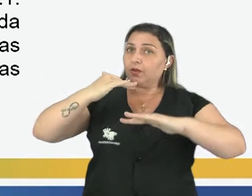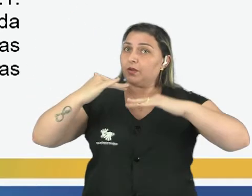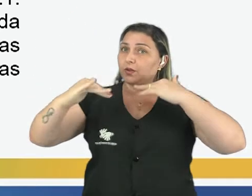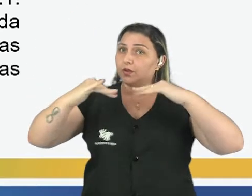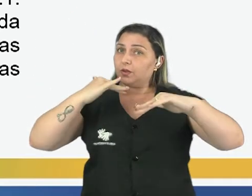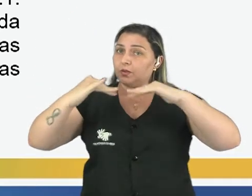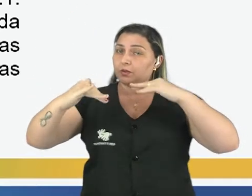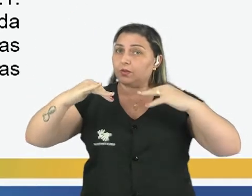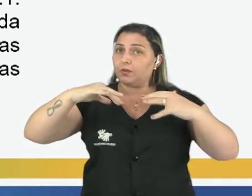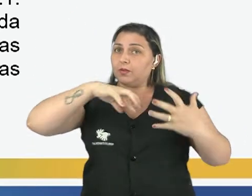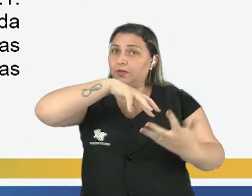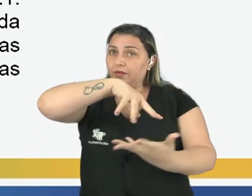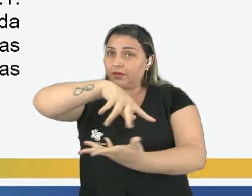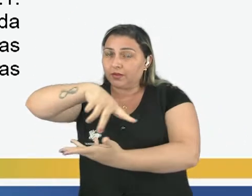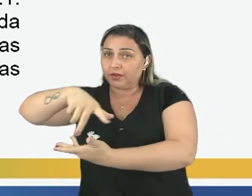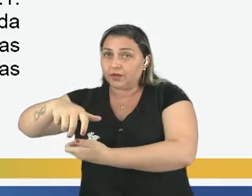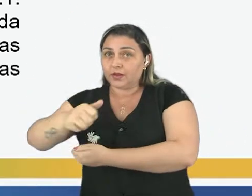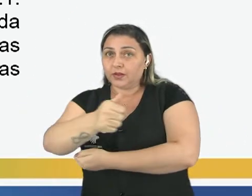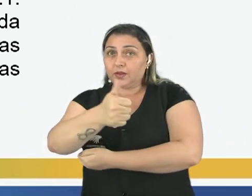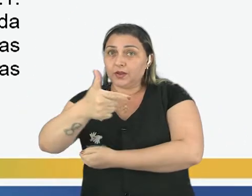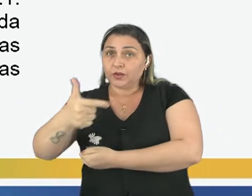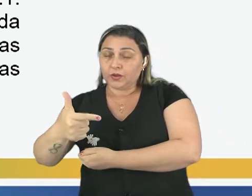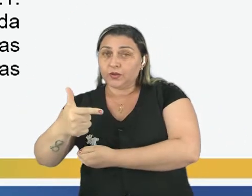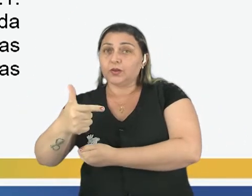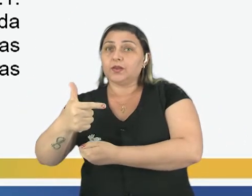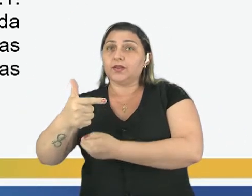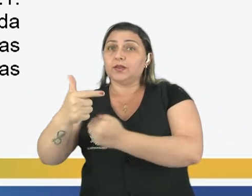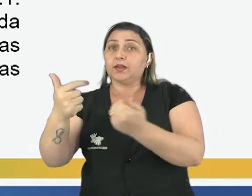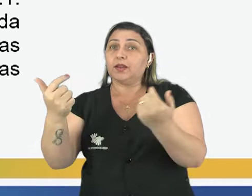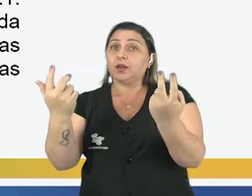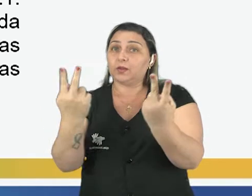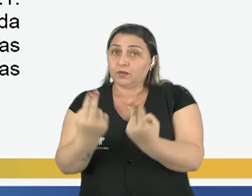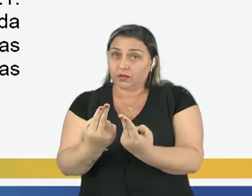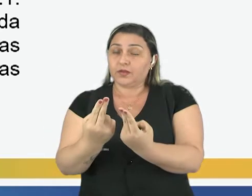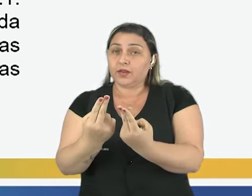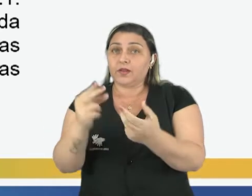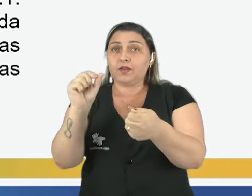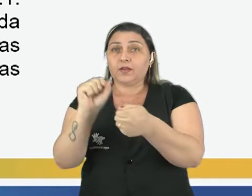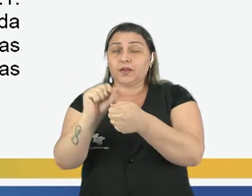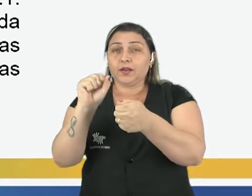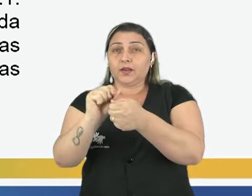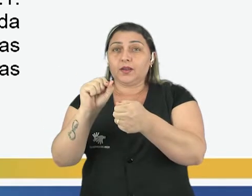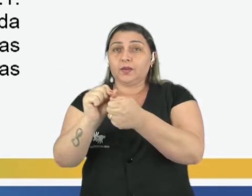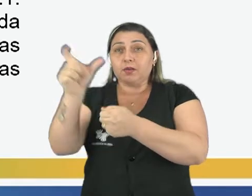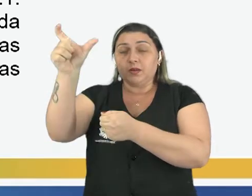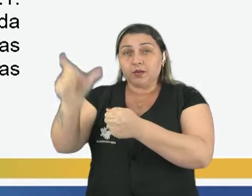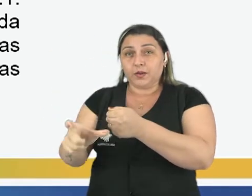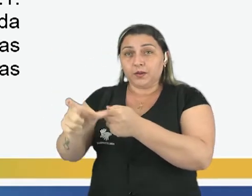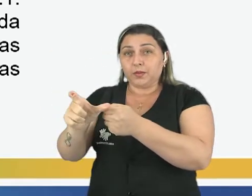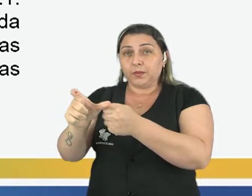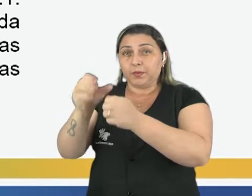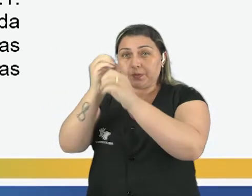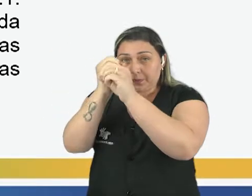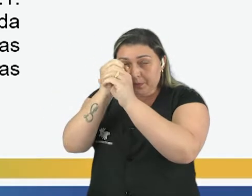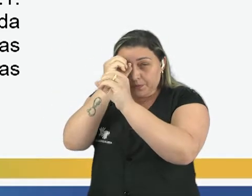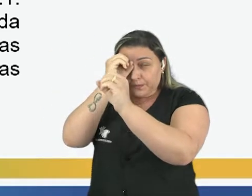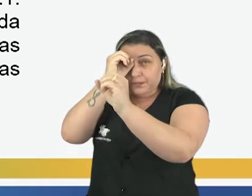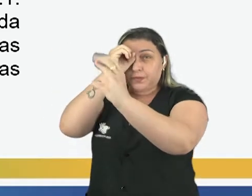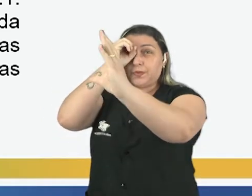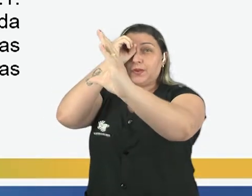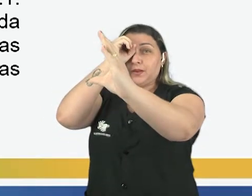em relação à Terra, em 12 partes iguais, foi criada pelos astrônomos babilônios